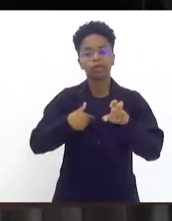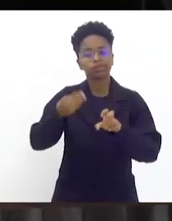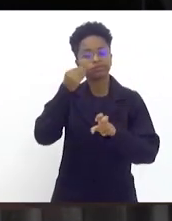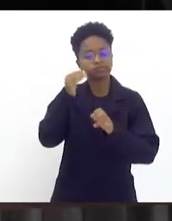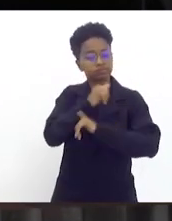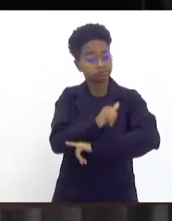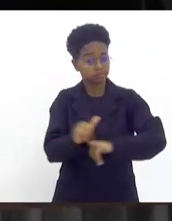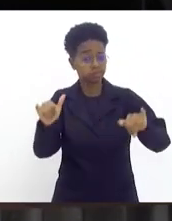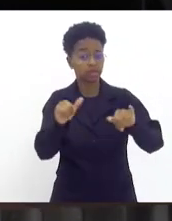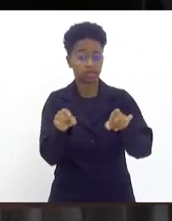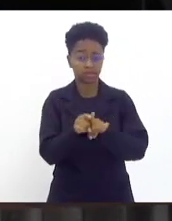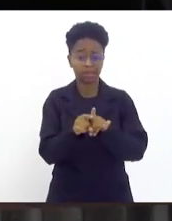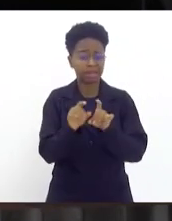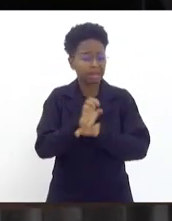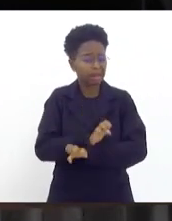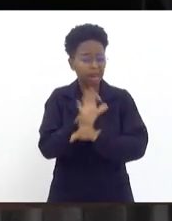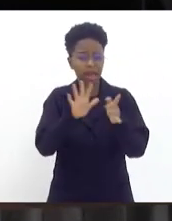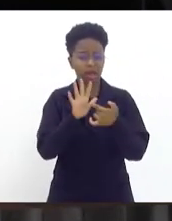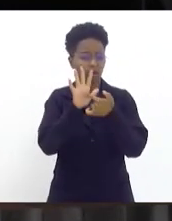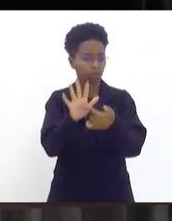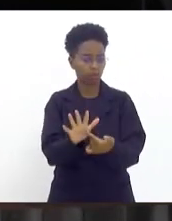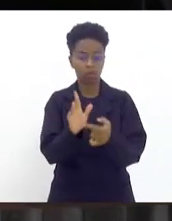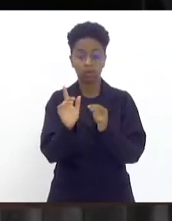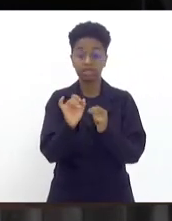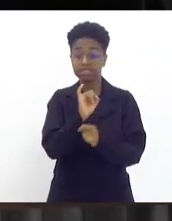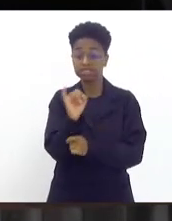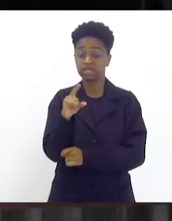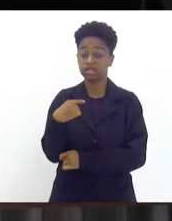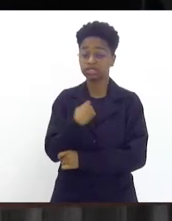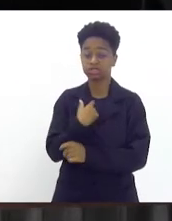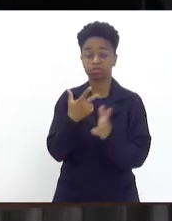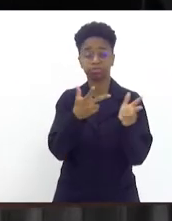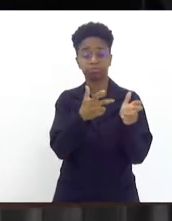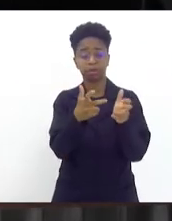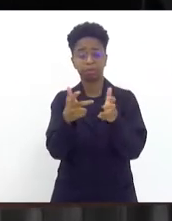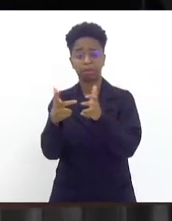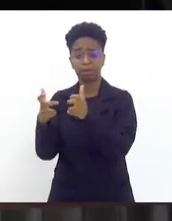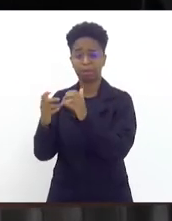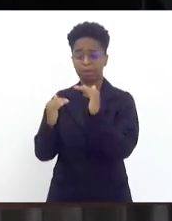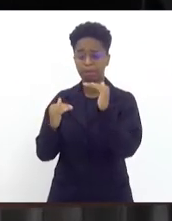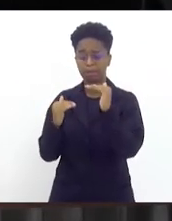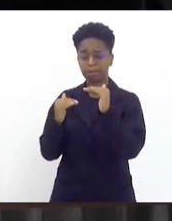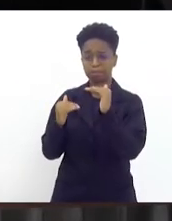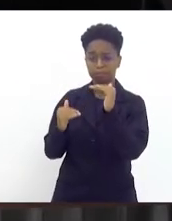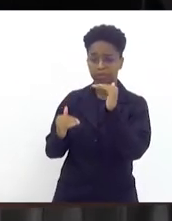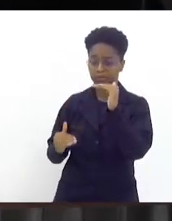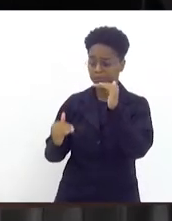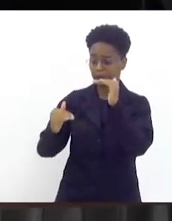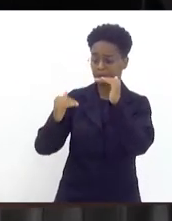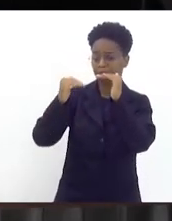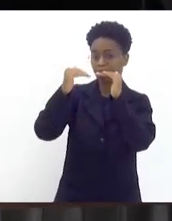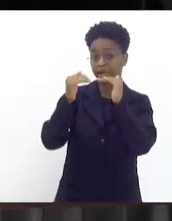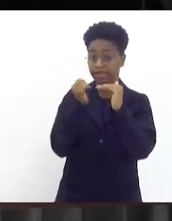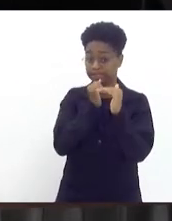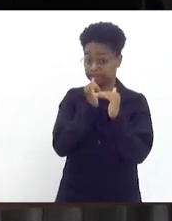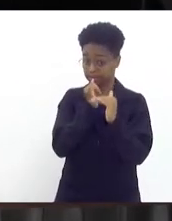que dizer e fica muito nítido Quando nós vamos observar os diversos níveis por exemplo